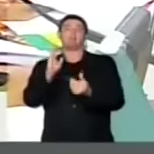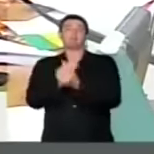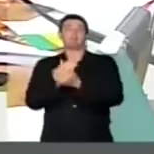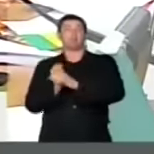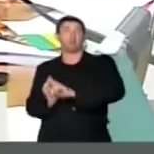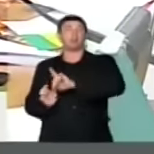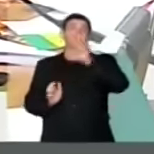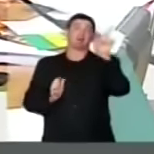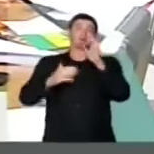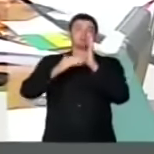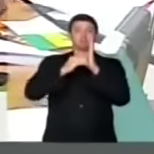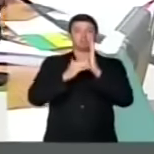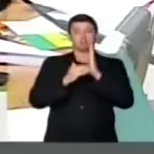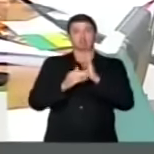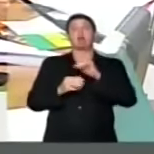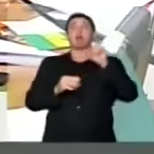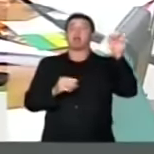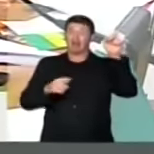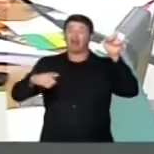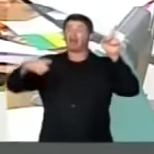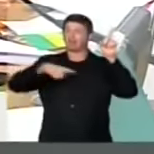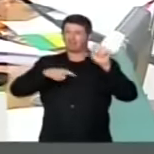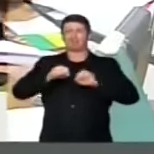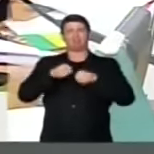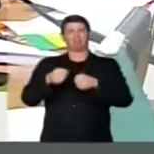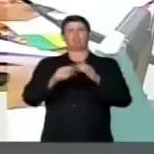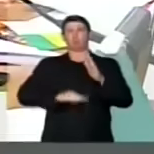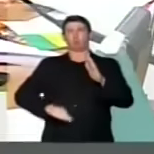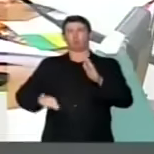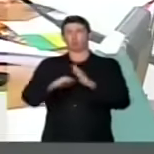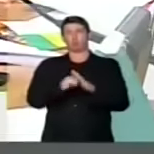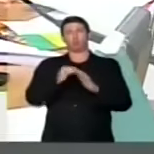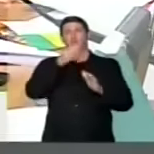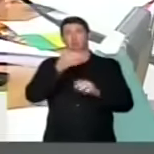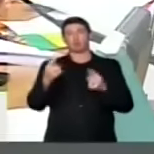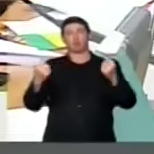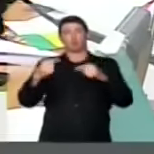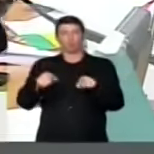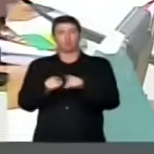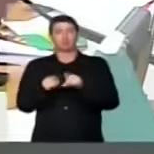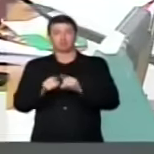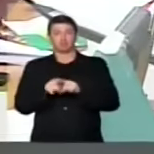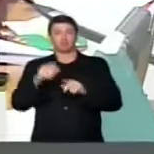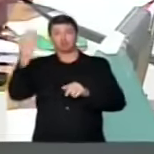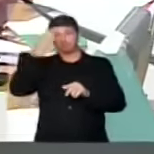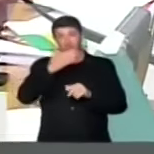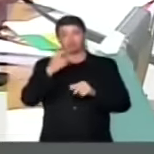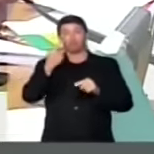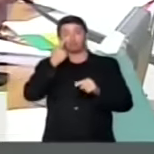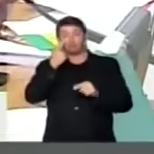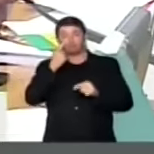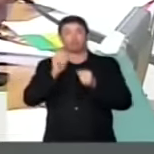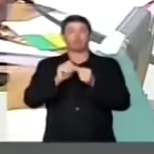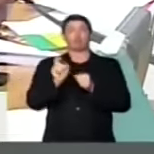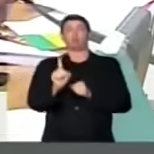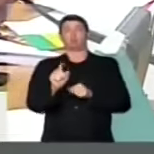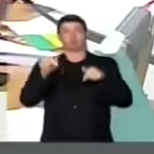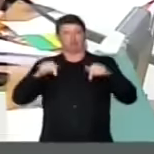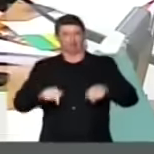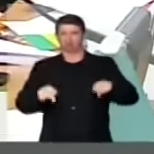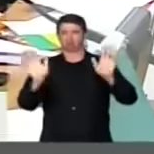no Senado Federal, onde ela terá plena defesa, o contraditório será respeitado e as provas serão produzidas. Não é